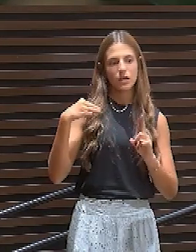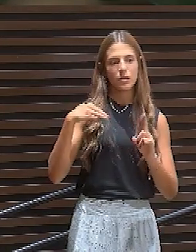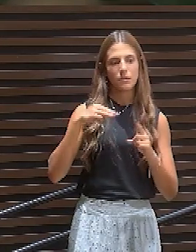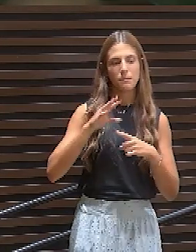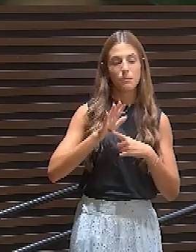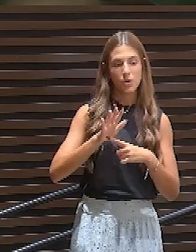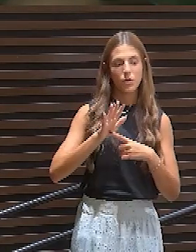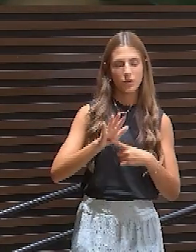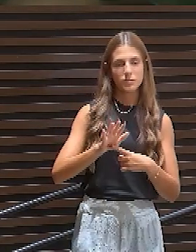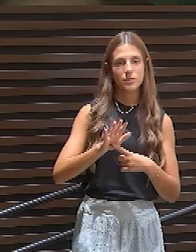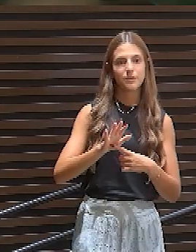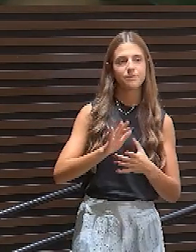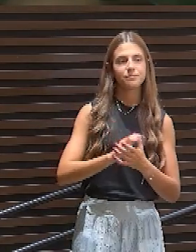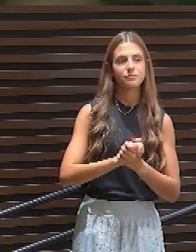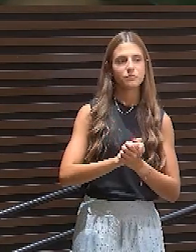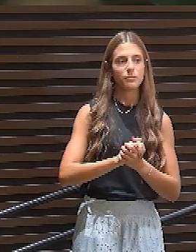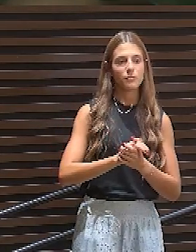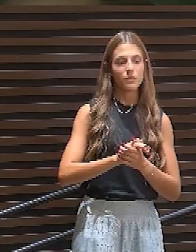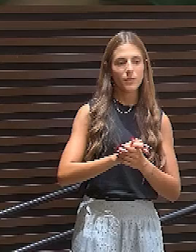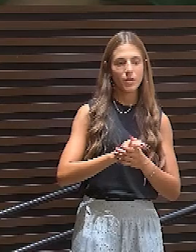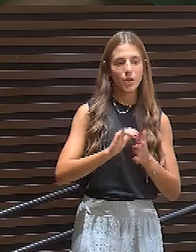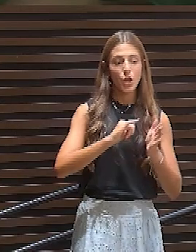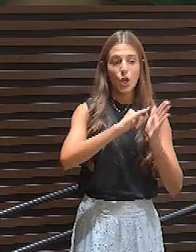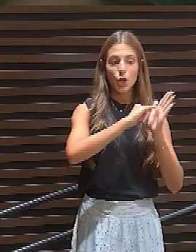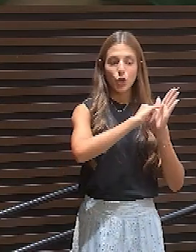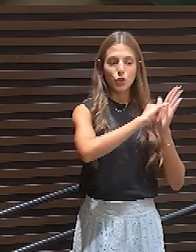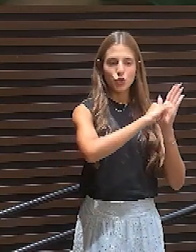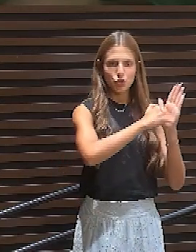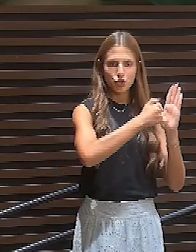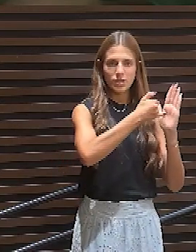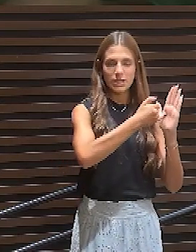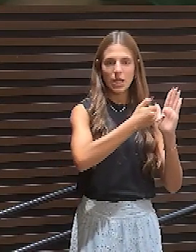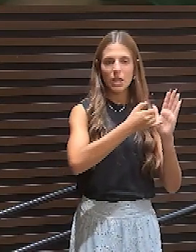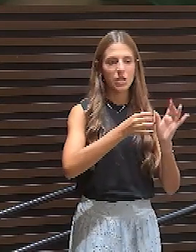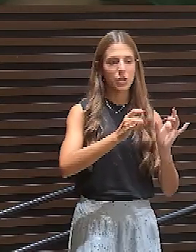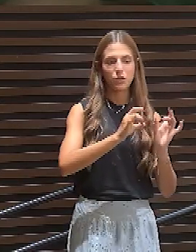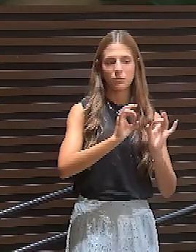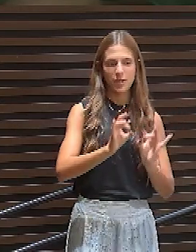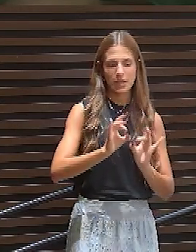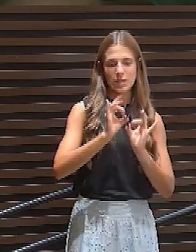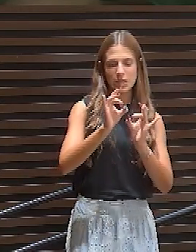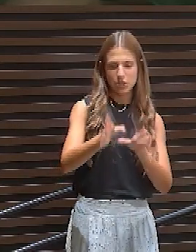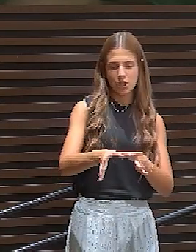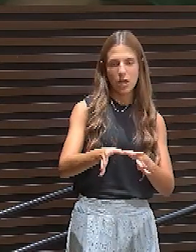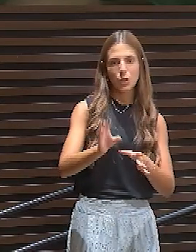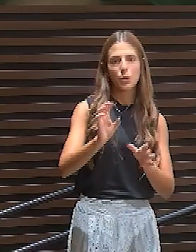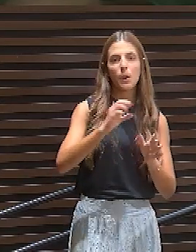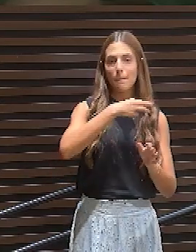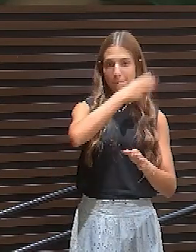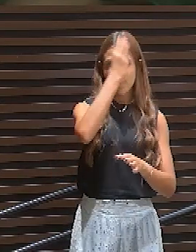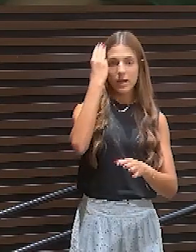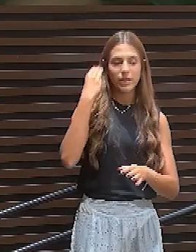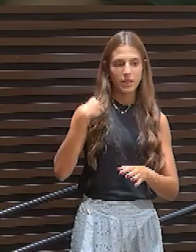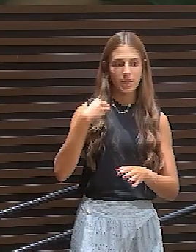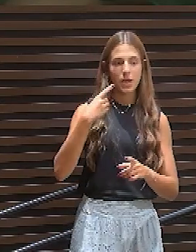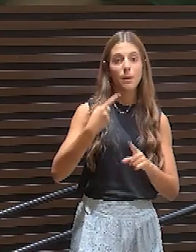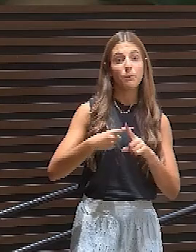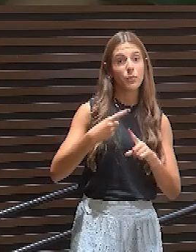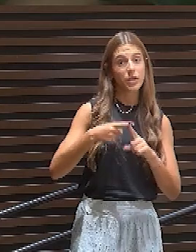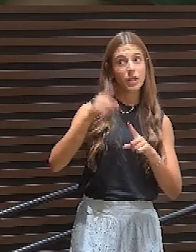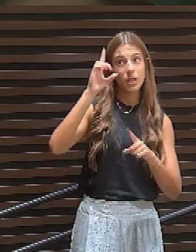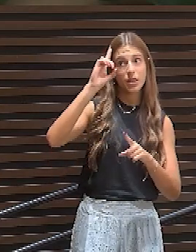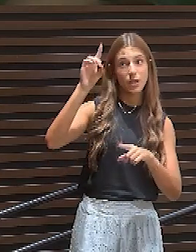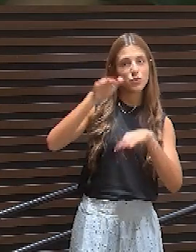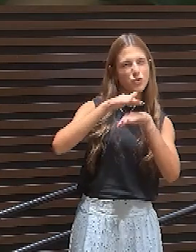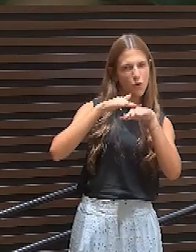de José não ter deixado Maria, porque num sonho Deus falou com ele.